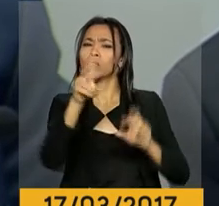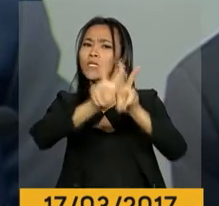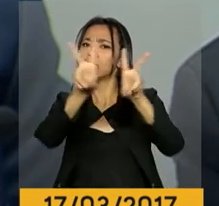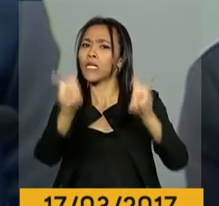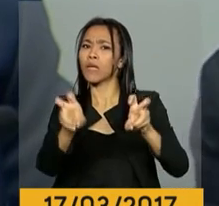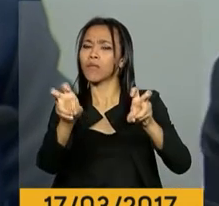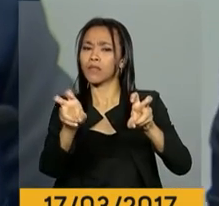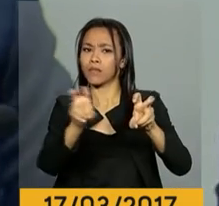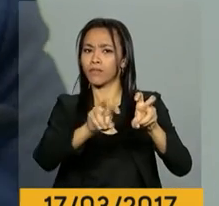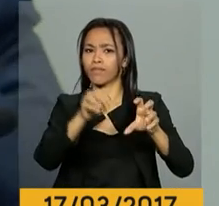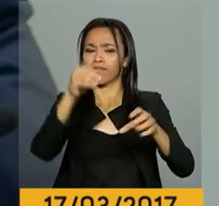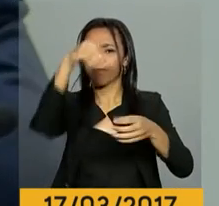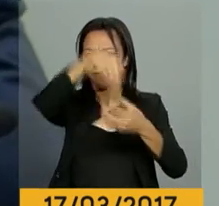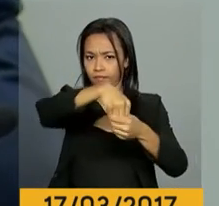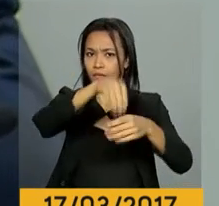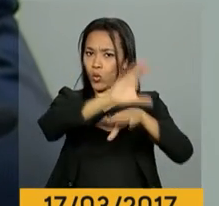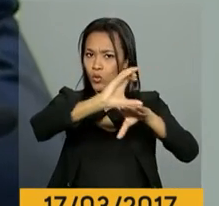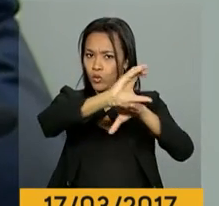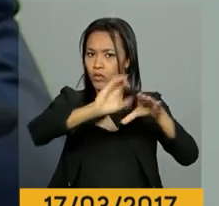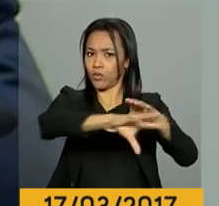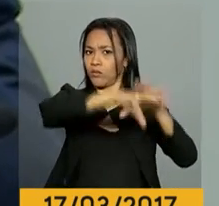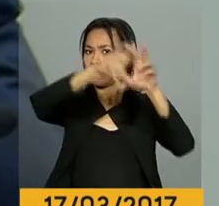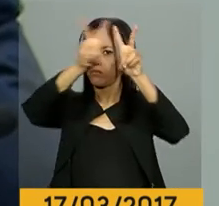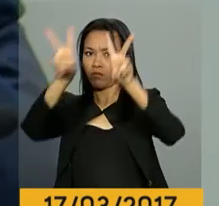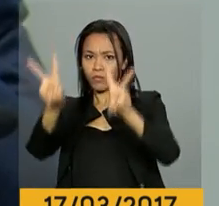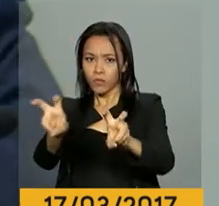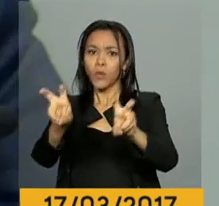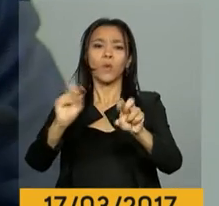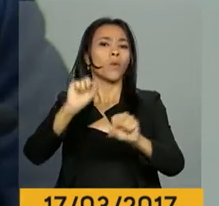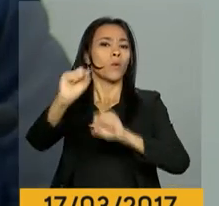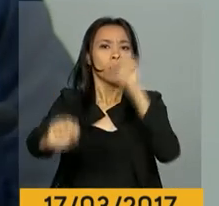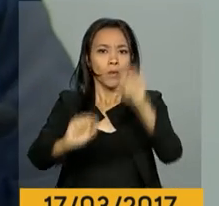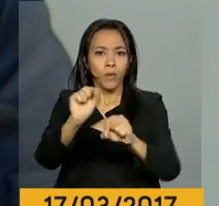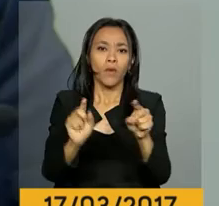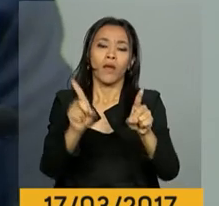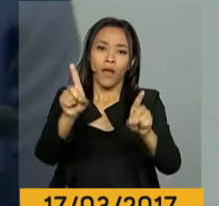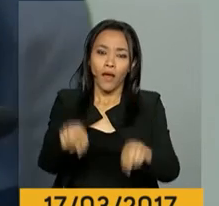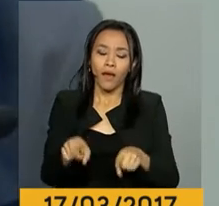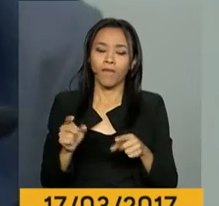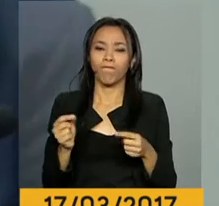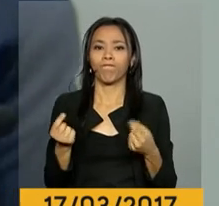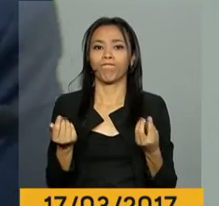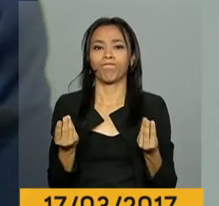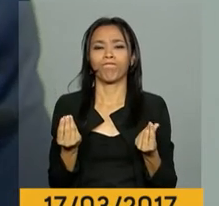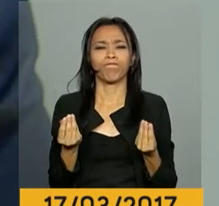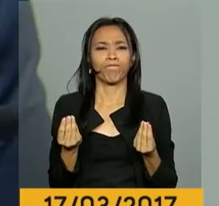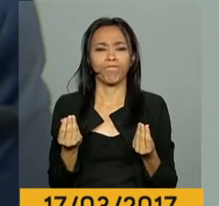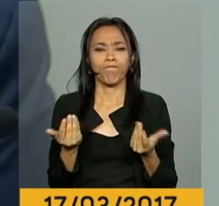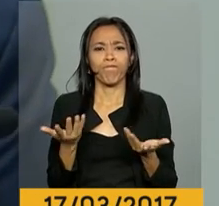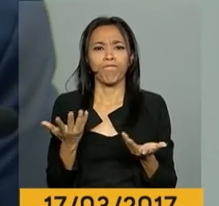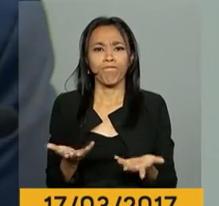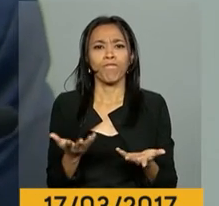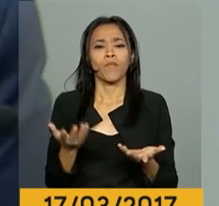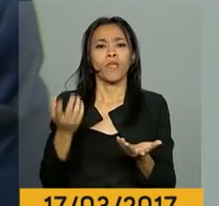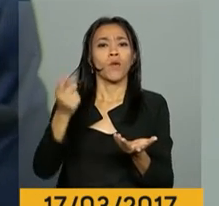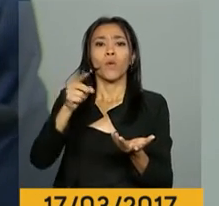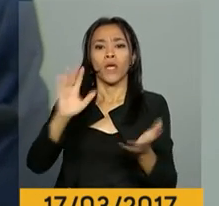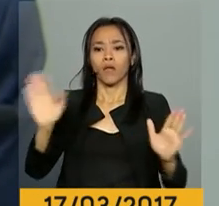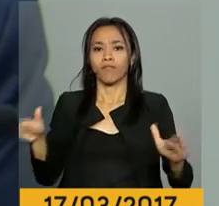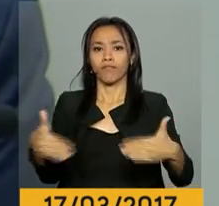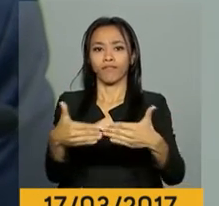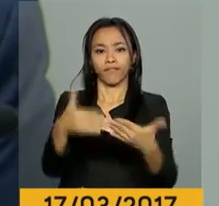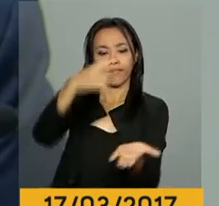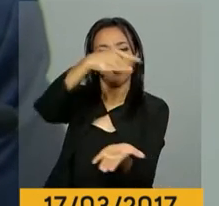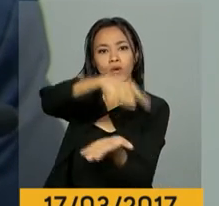temas desta adequação trabalhista é exatamente a chamada prevalência do